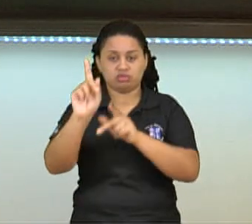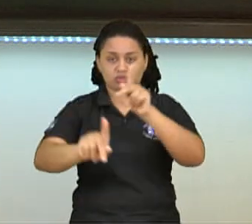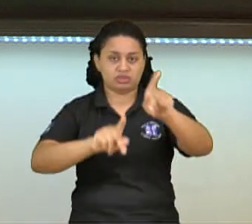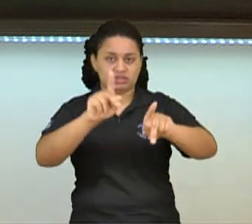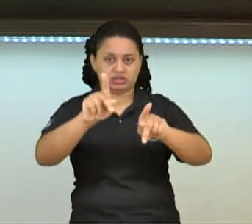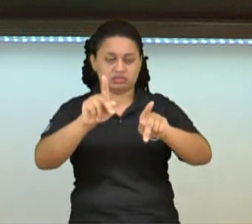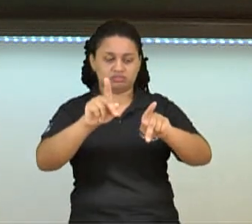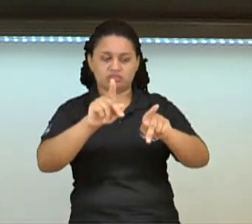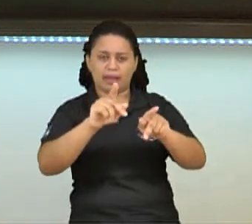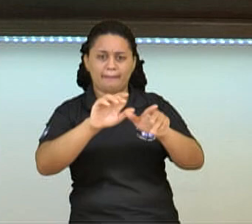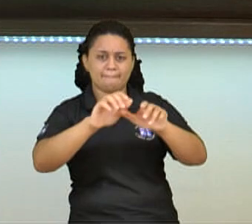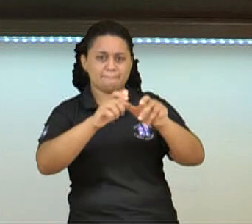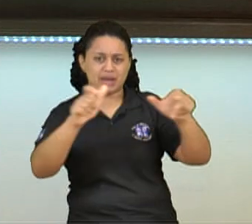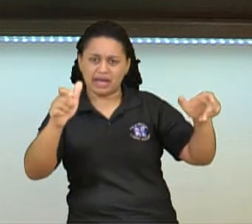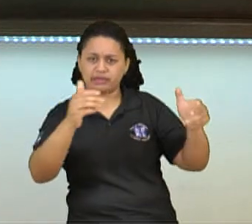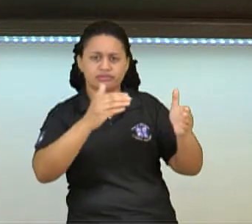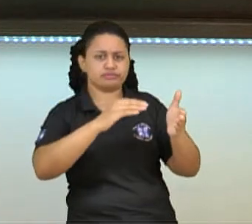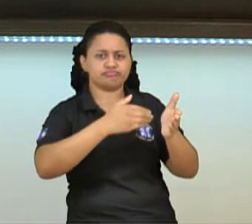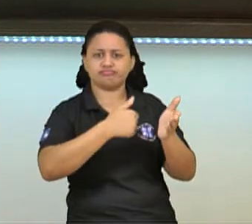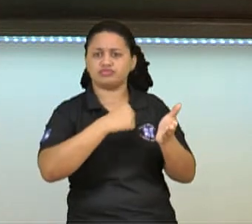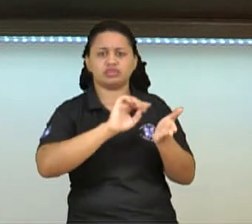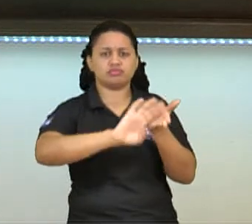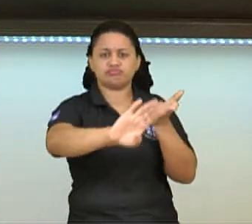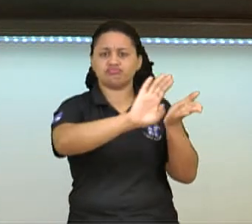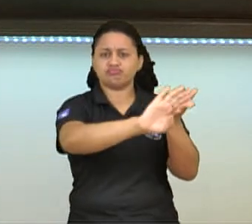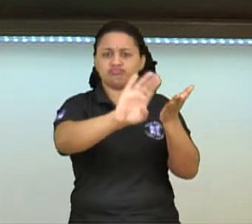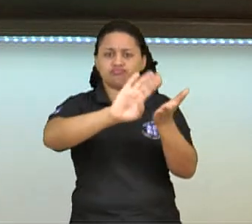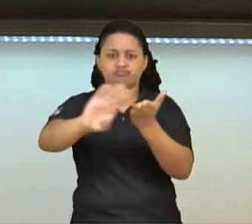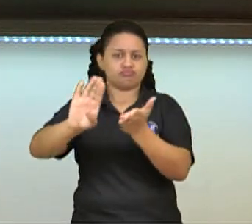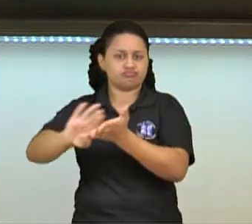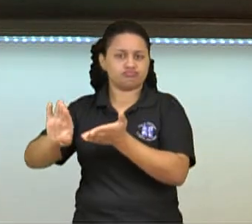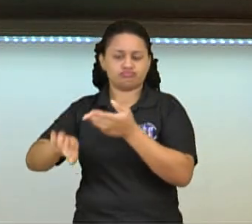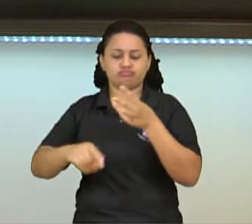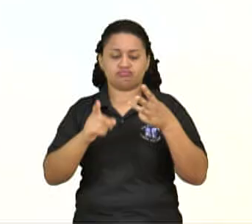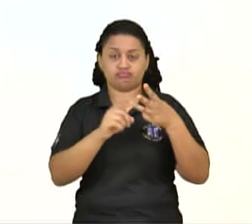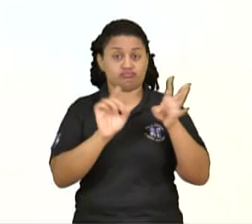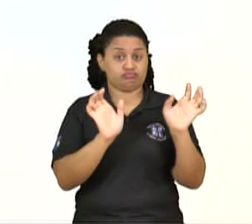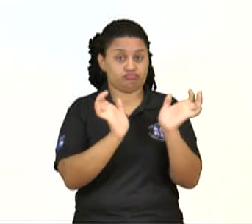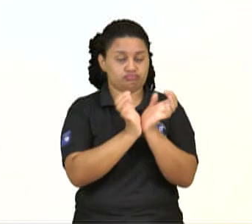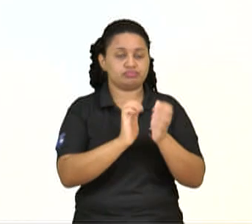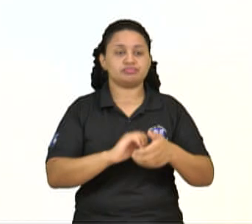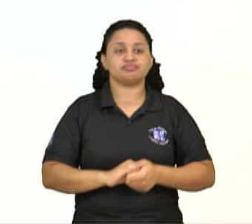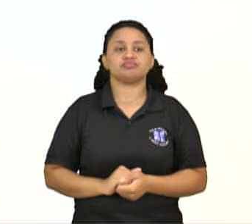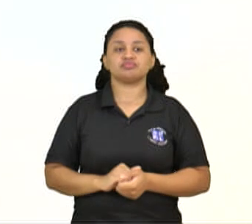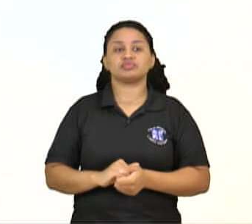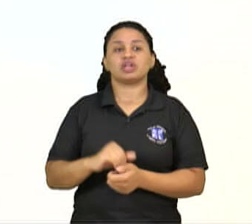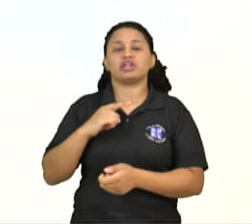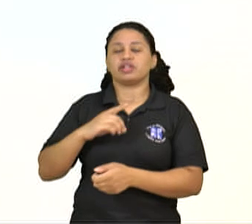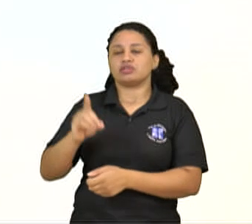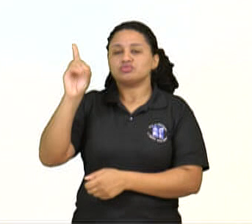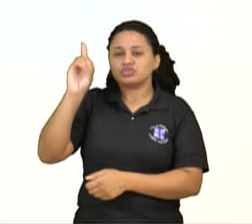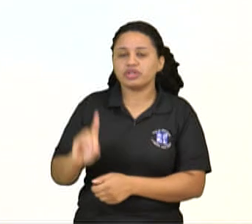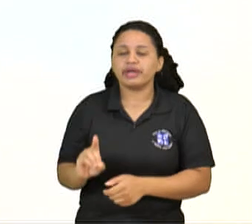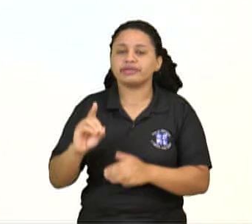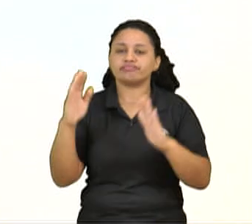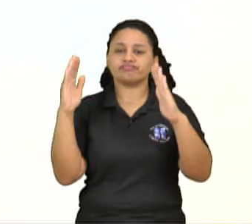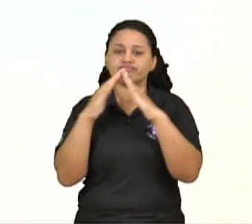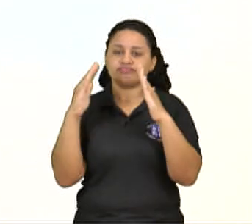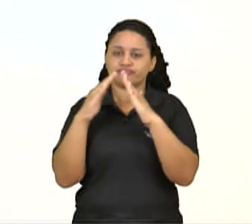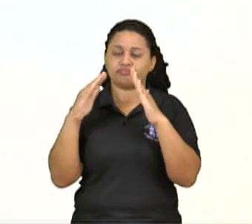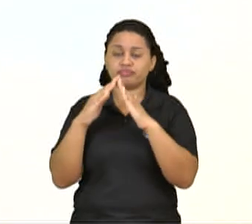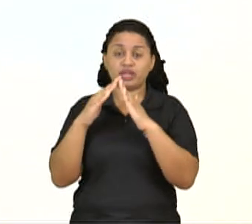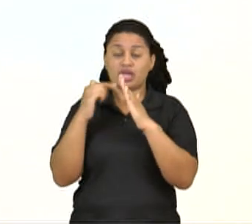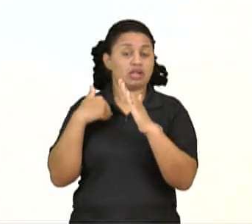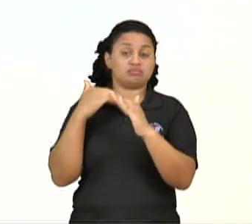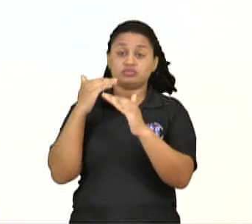ele excluía a maioria de todo o povo do terceiro estado. O direito à propriedade privada, e eles eram contrários